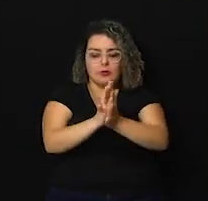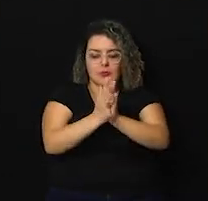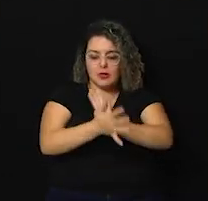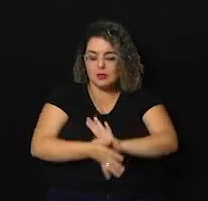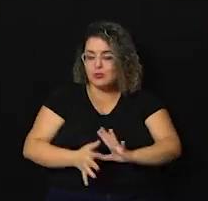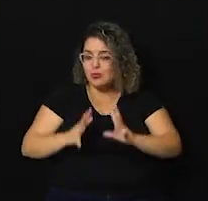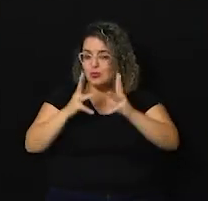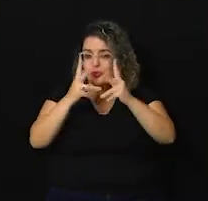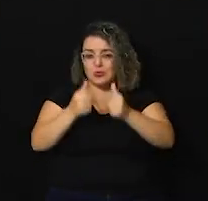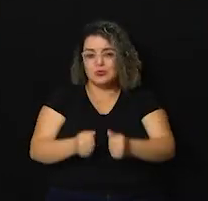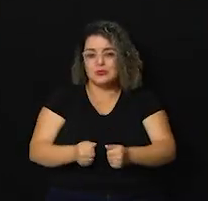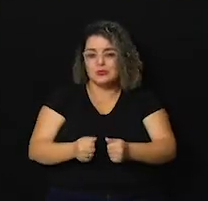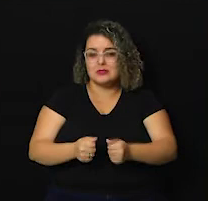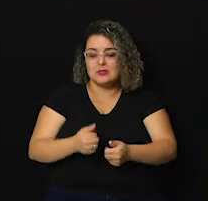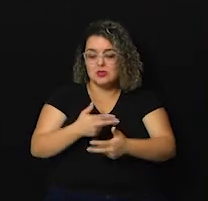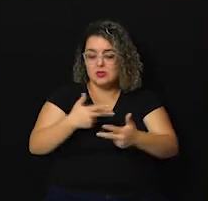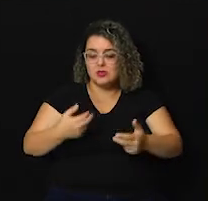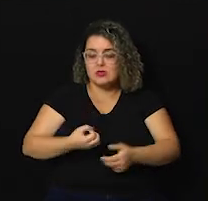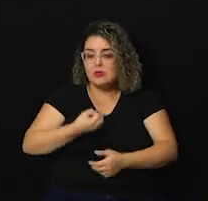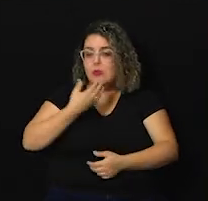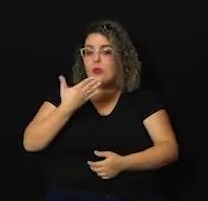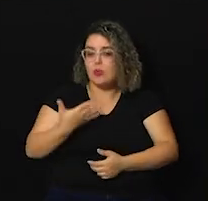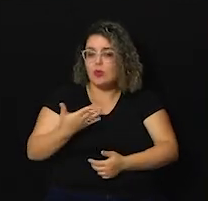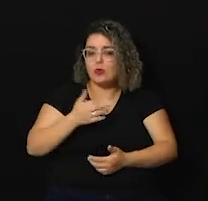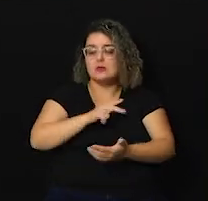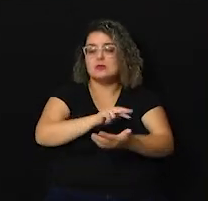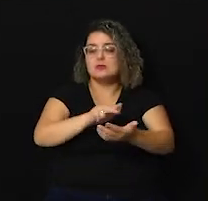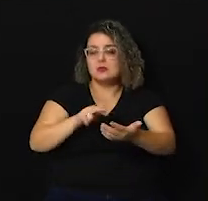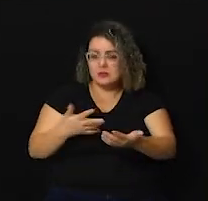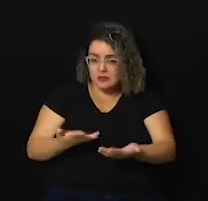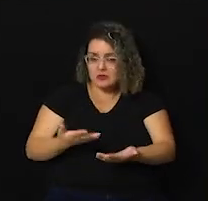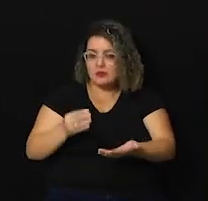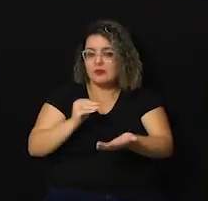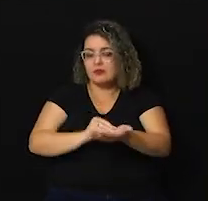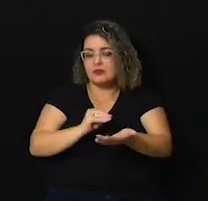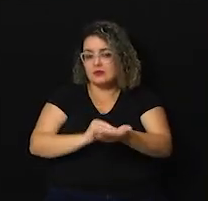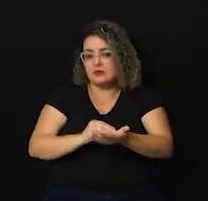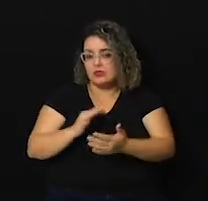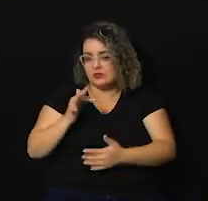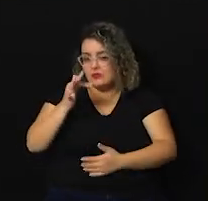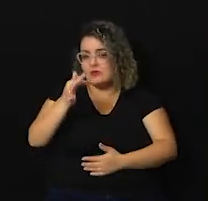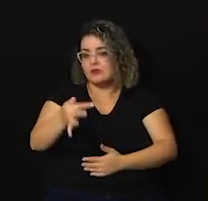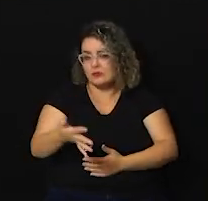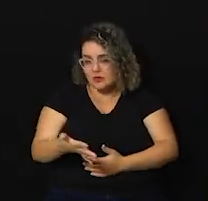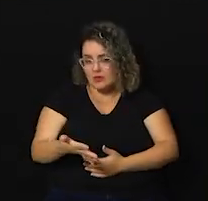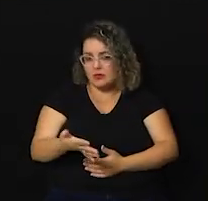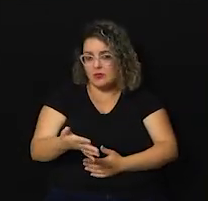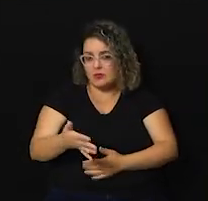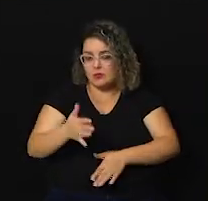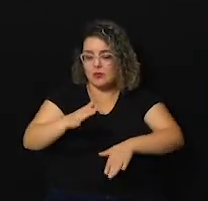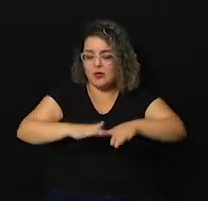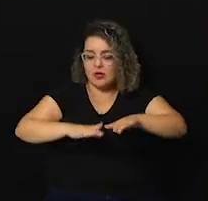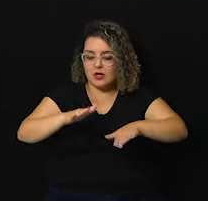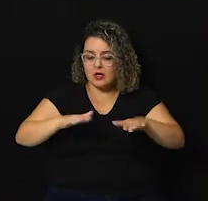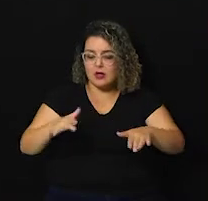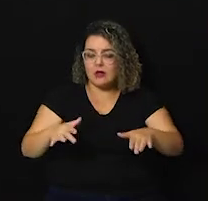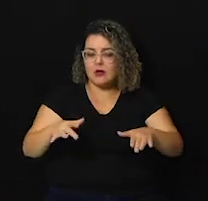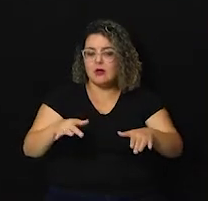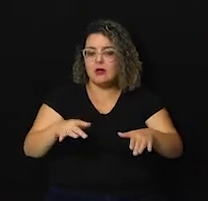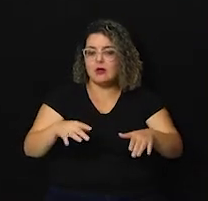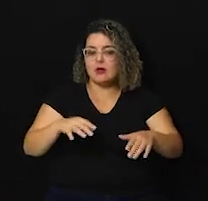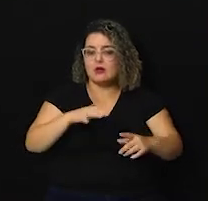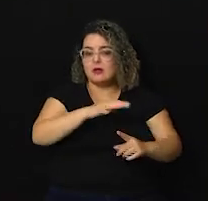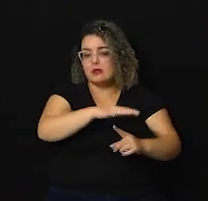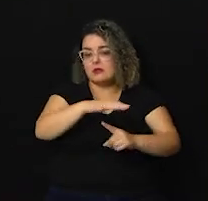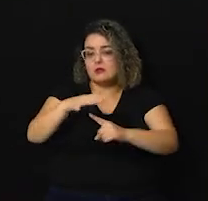outras variedades que existem. E essas variedades vão fazer falta depois para equilibrar a natureza, porque a natureza precisa